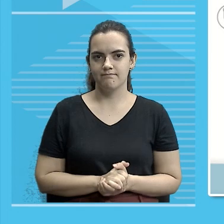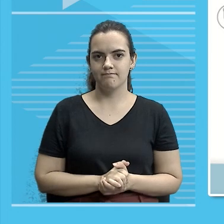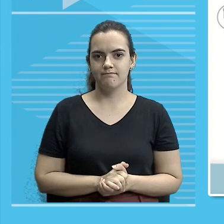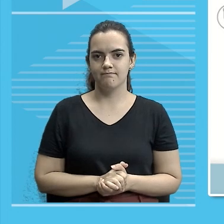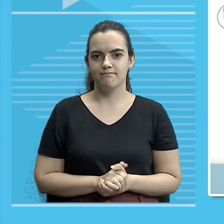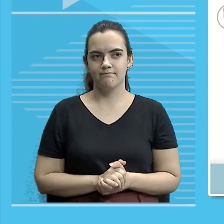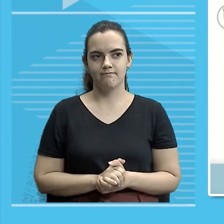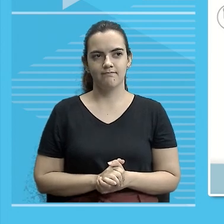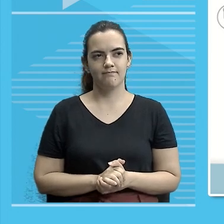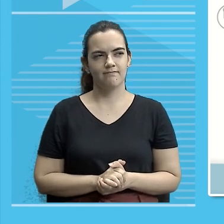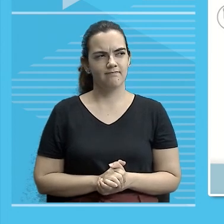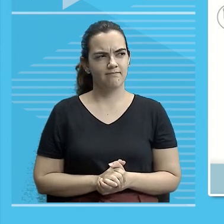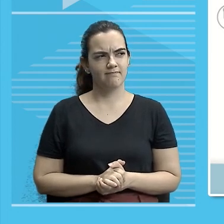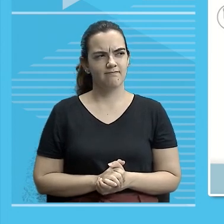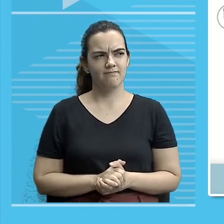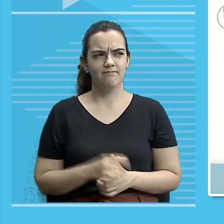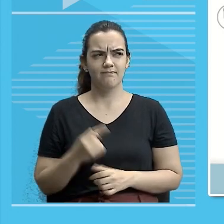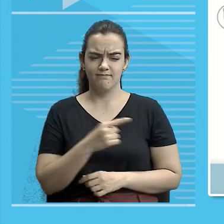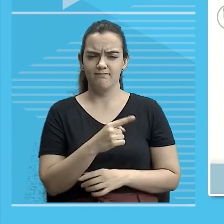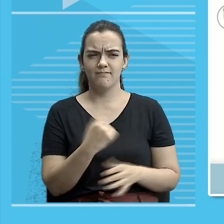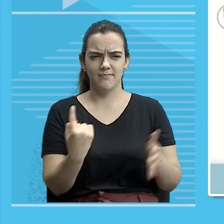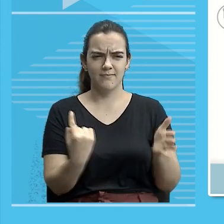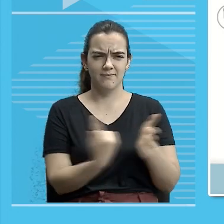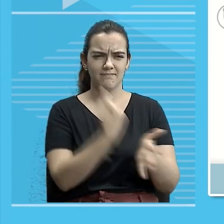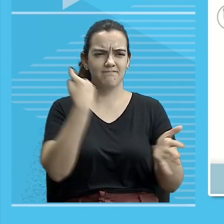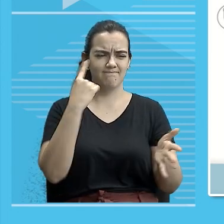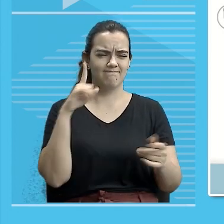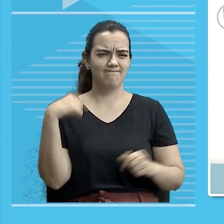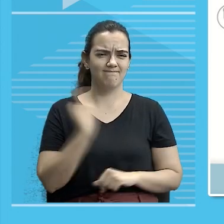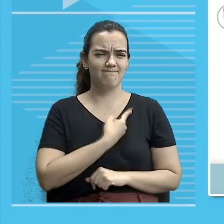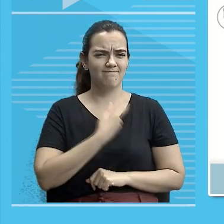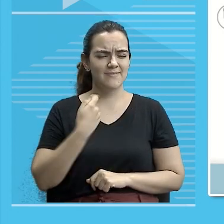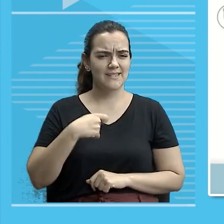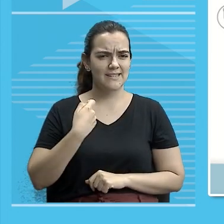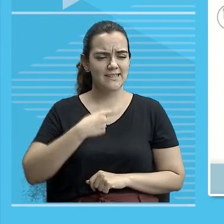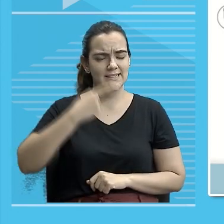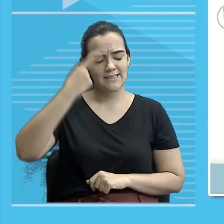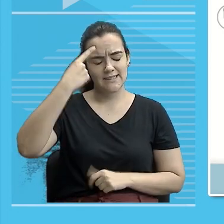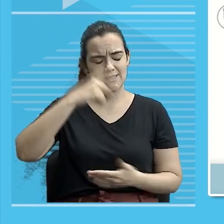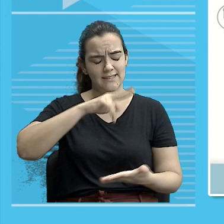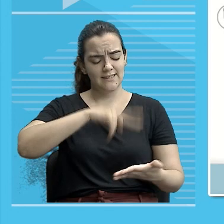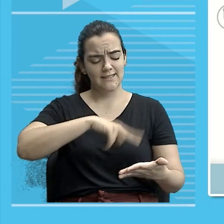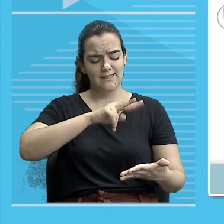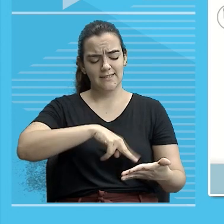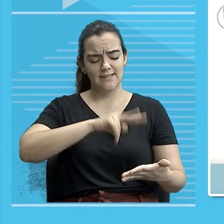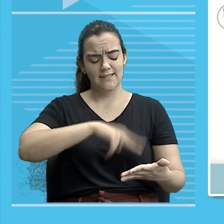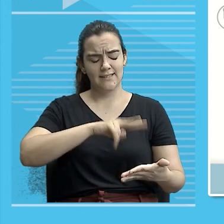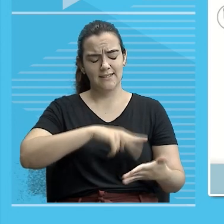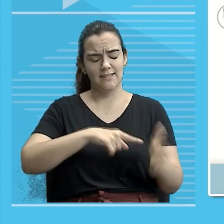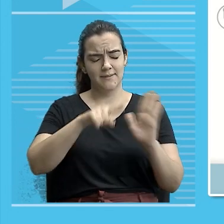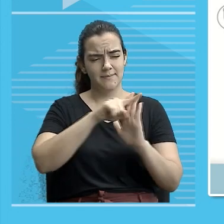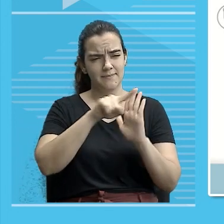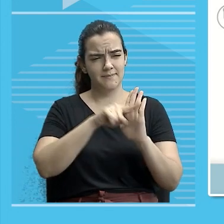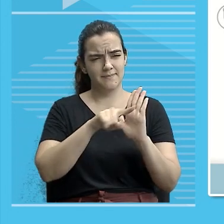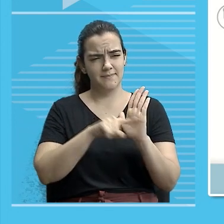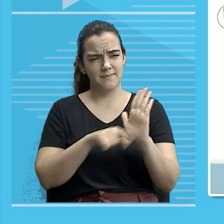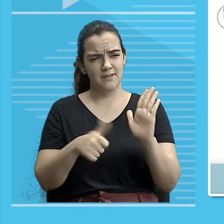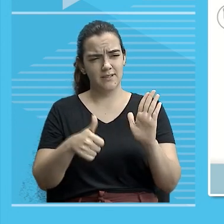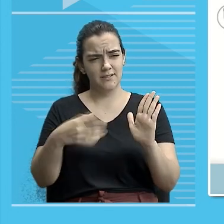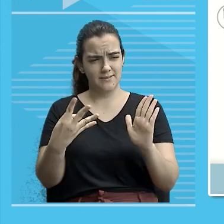essa aqui essa questão ela requer muita leitura dos 14 princípios